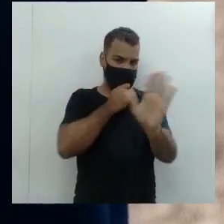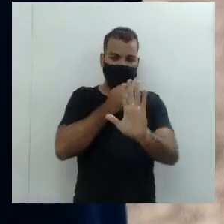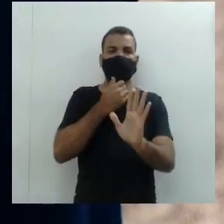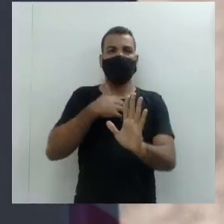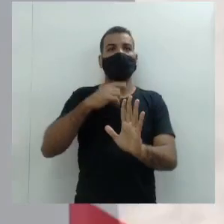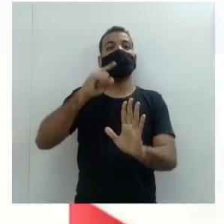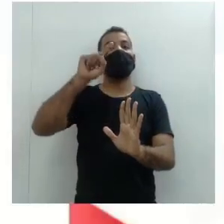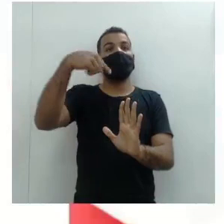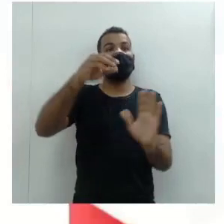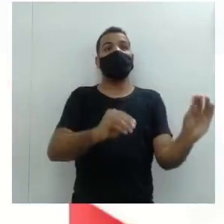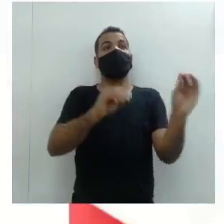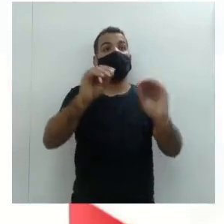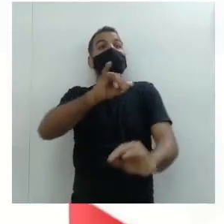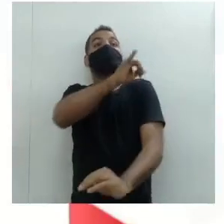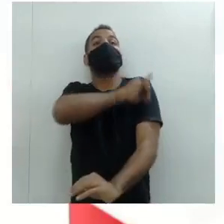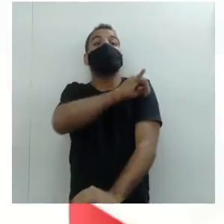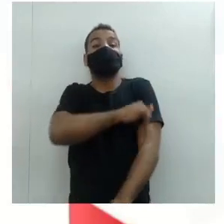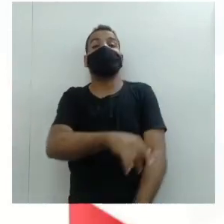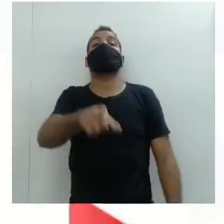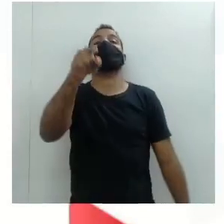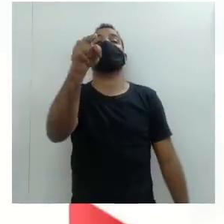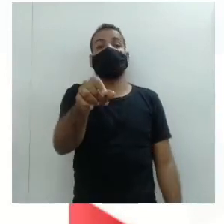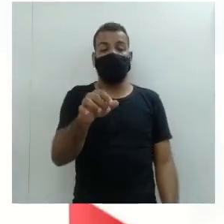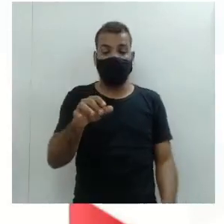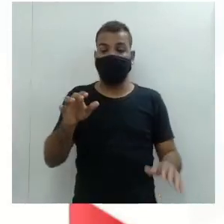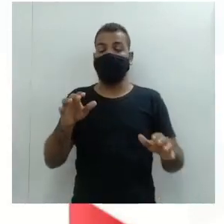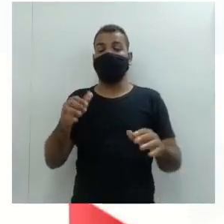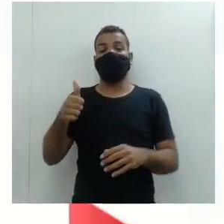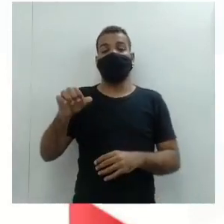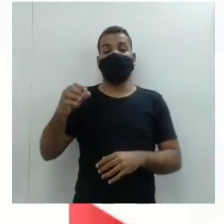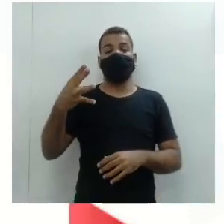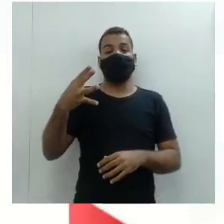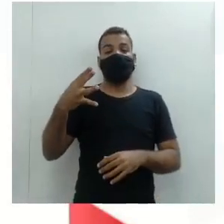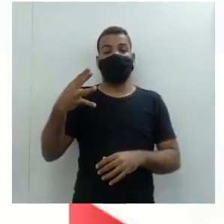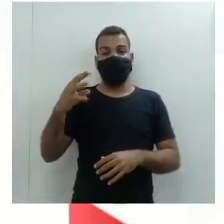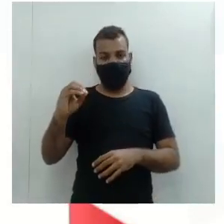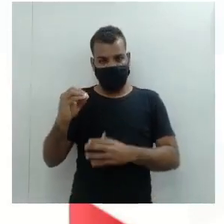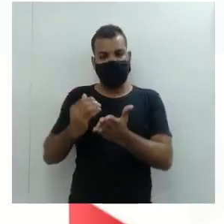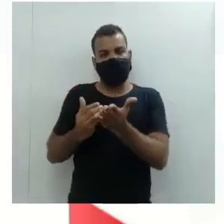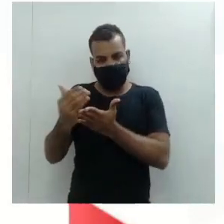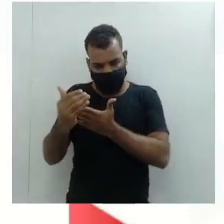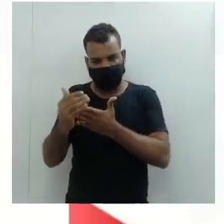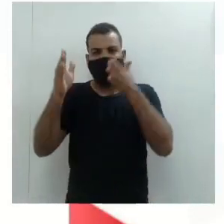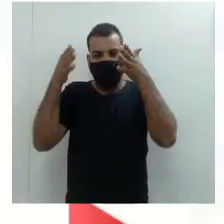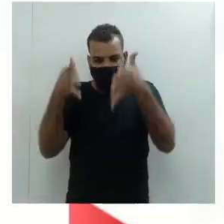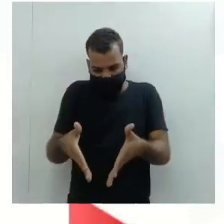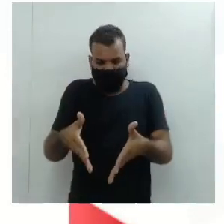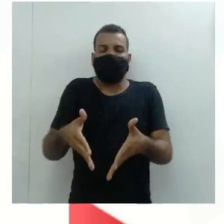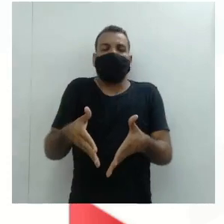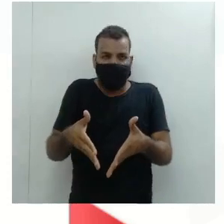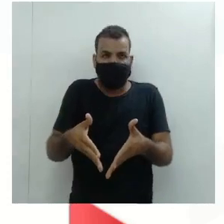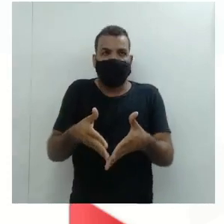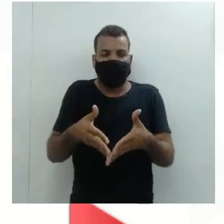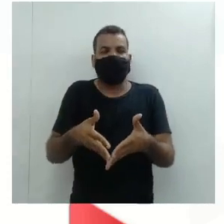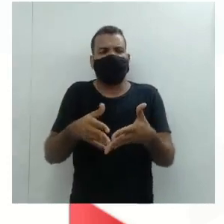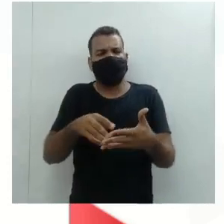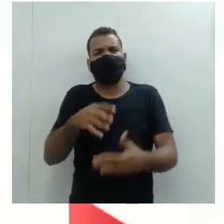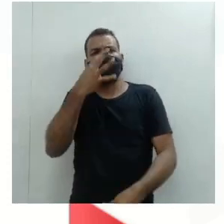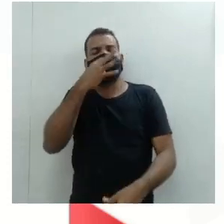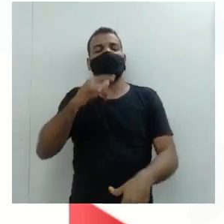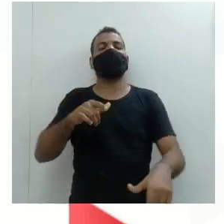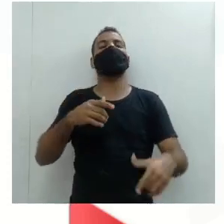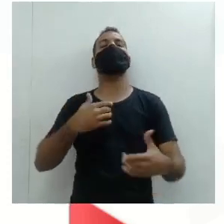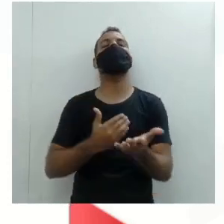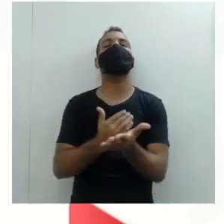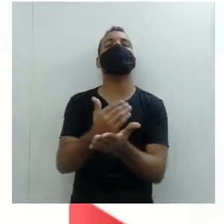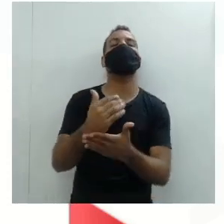Rio de Janeiro, quando ele vai para o Rio de Janeiro, no finalzinho da década de 30, 1939, já no finzinho, e ele começa a trabalhar no Rio